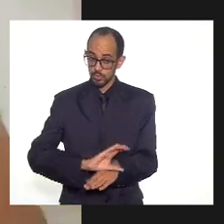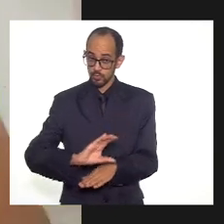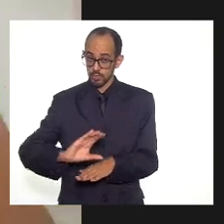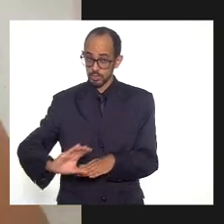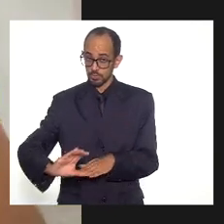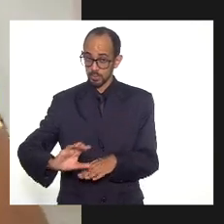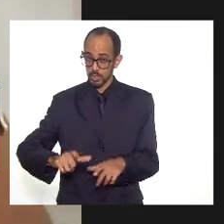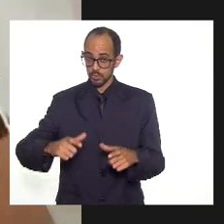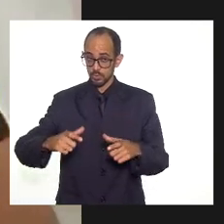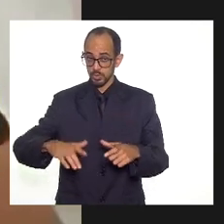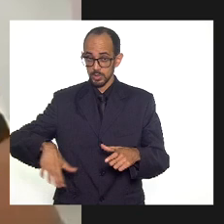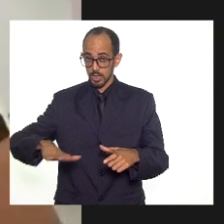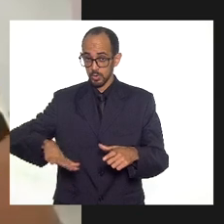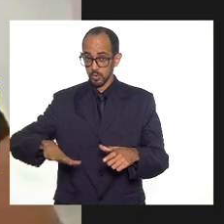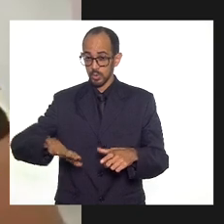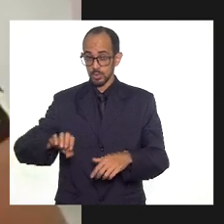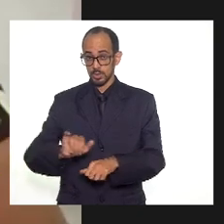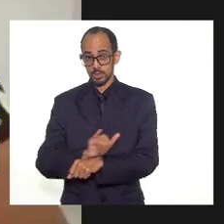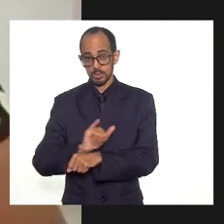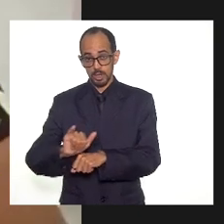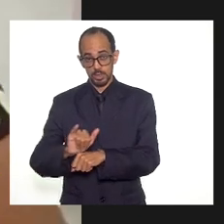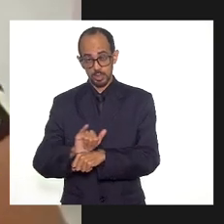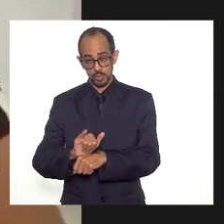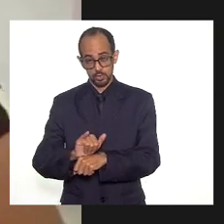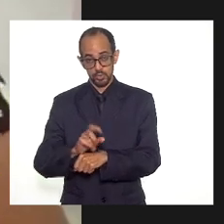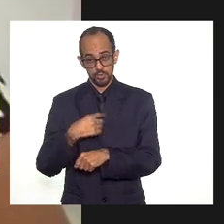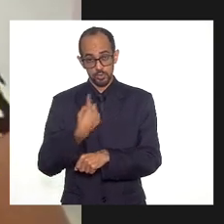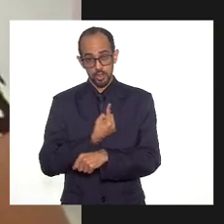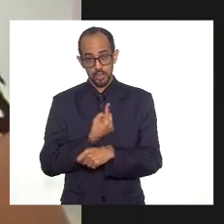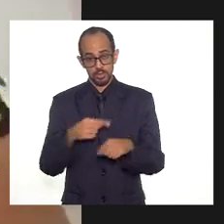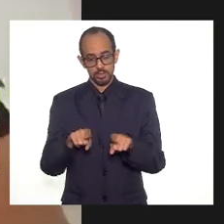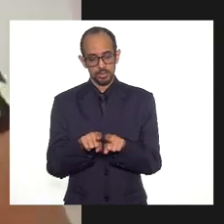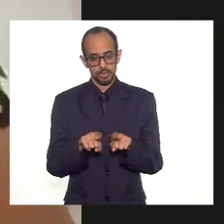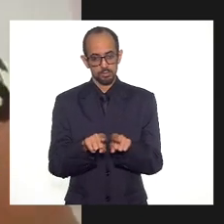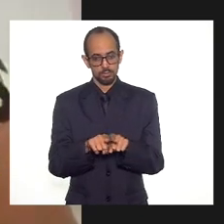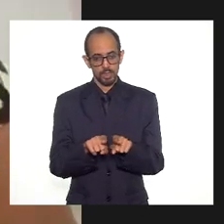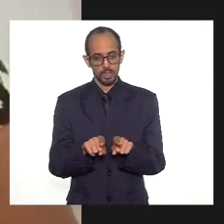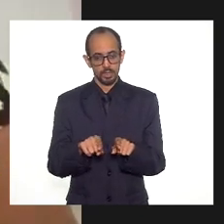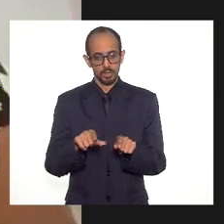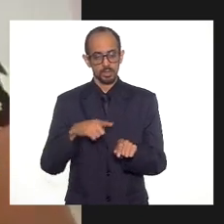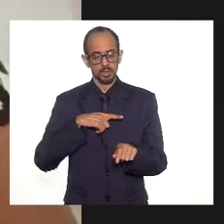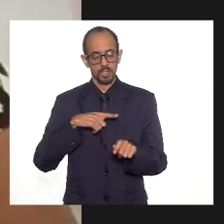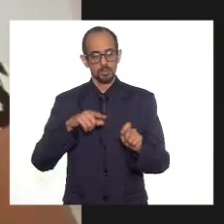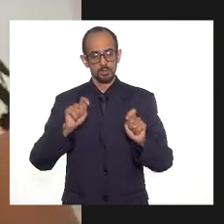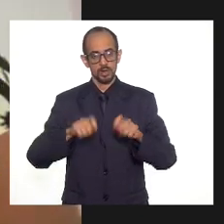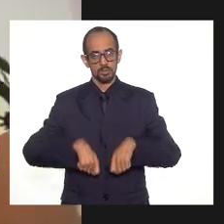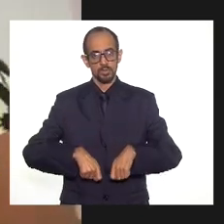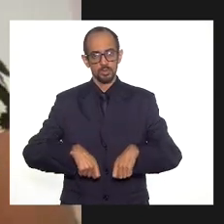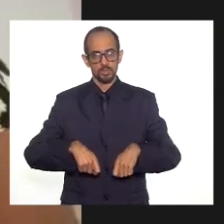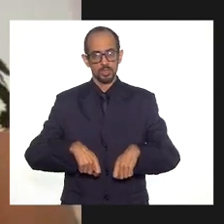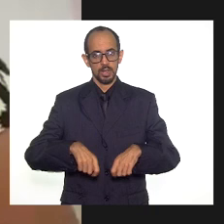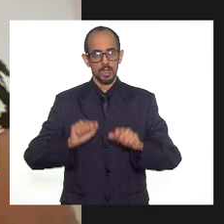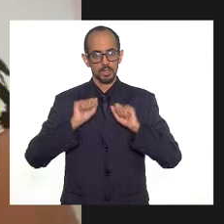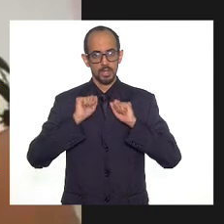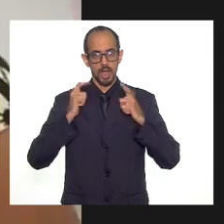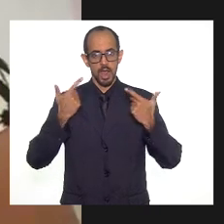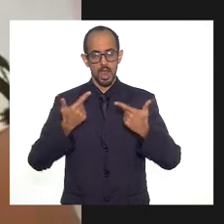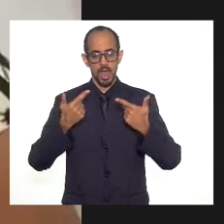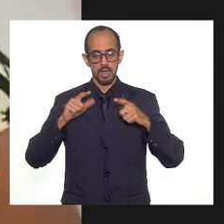estratégicas, a gente também está colocando a possibilidade da Assembleia